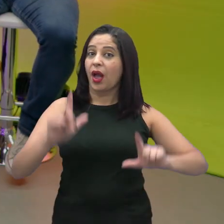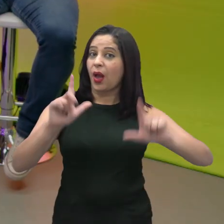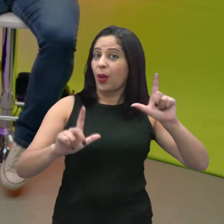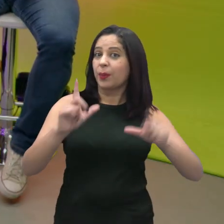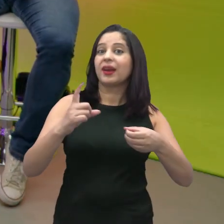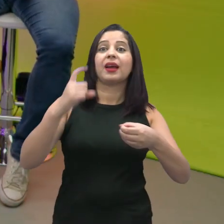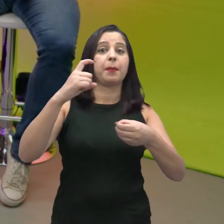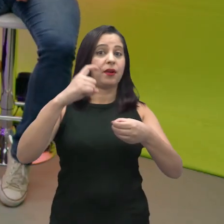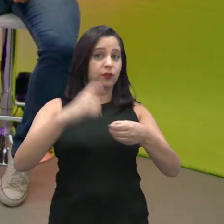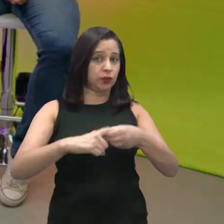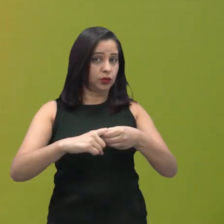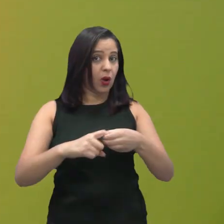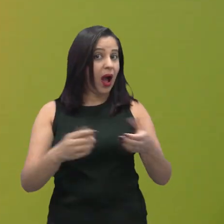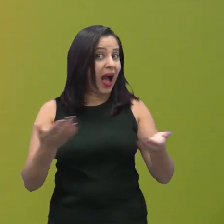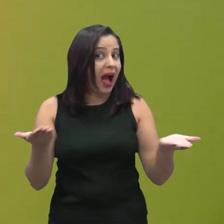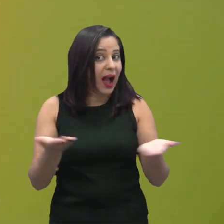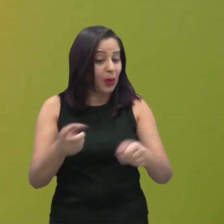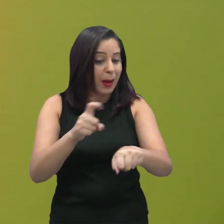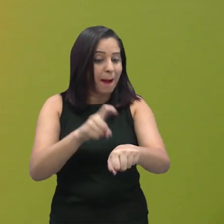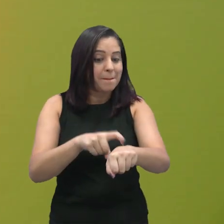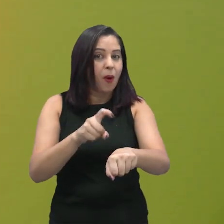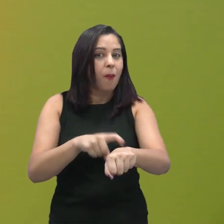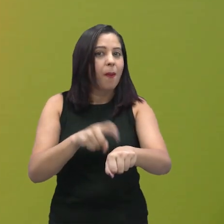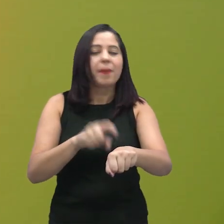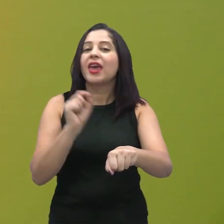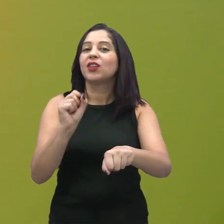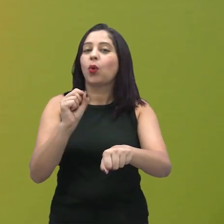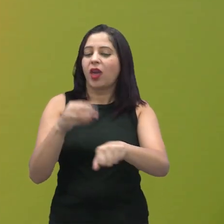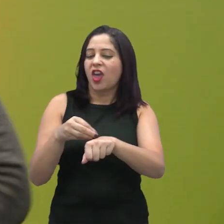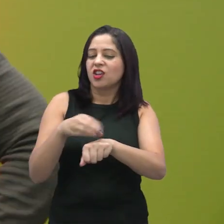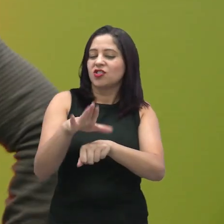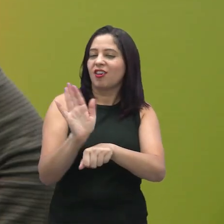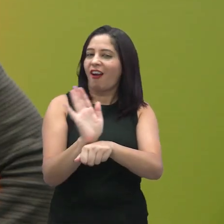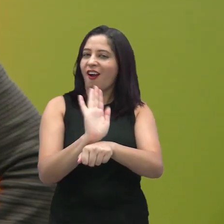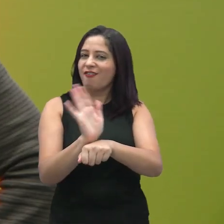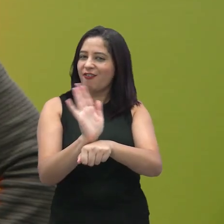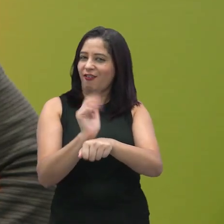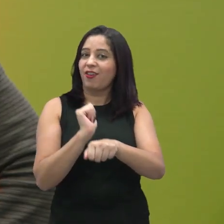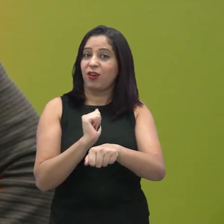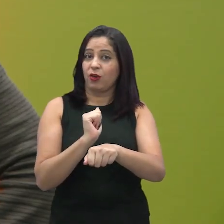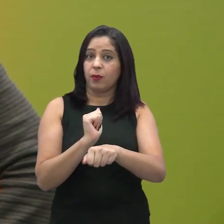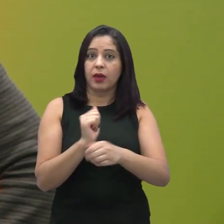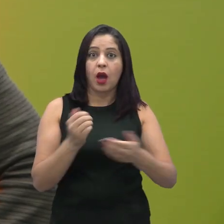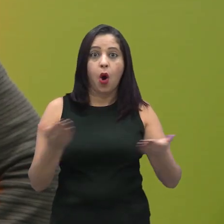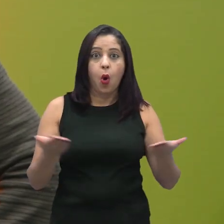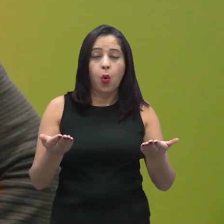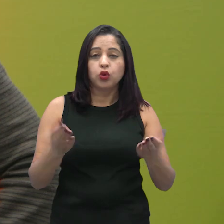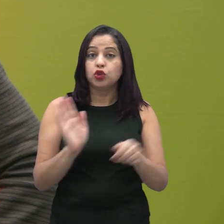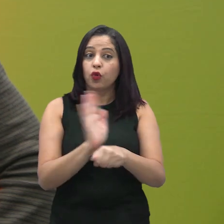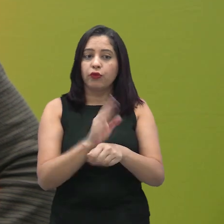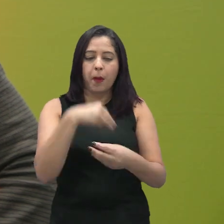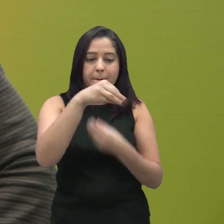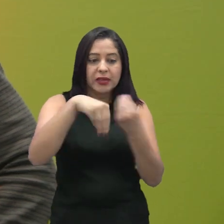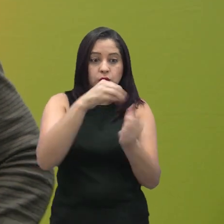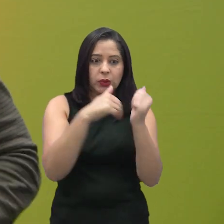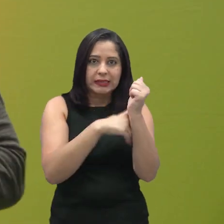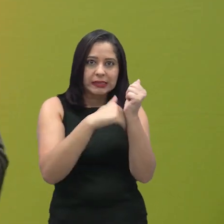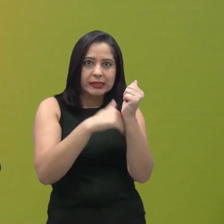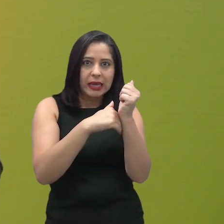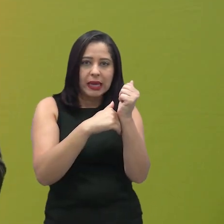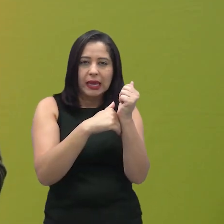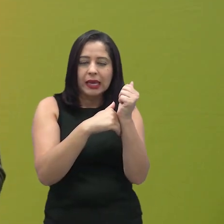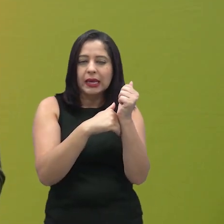Já de volta com Conexão Cultura, e agora é a hora do quadro Sessão Pipoca, minha gente. A dica da vez é um filme que mistura